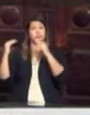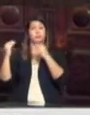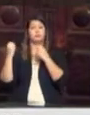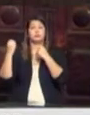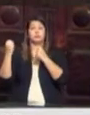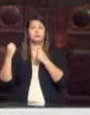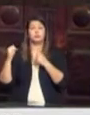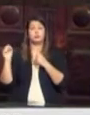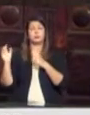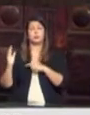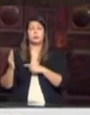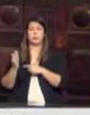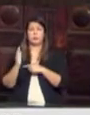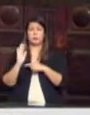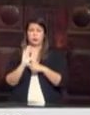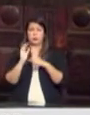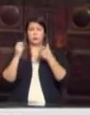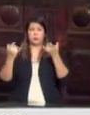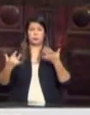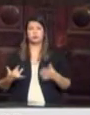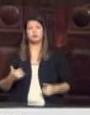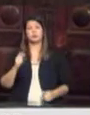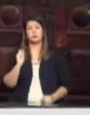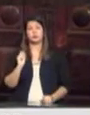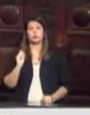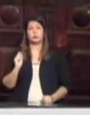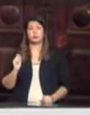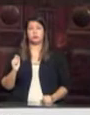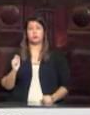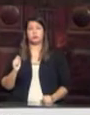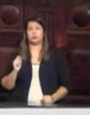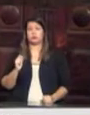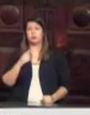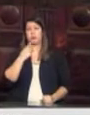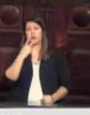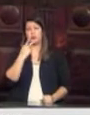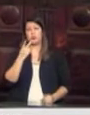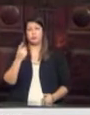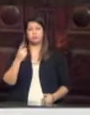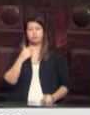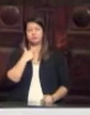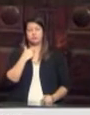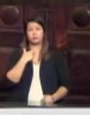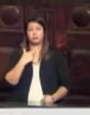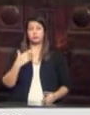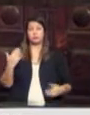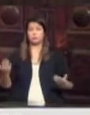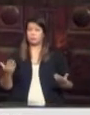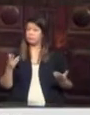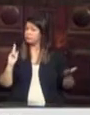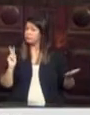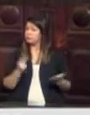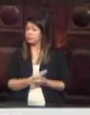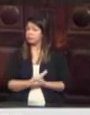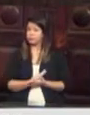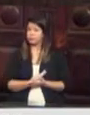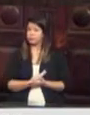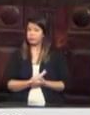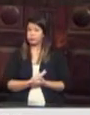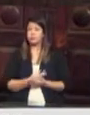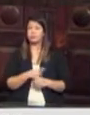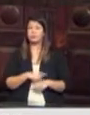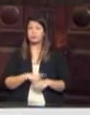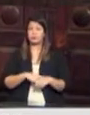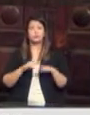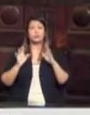se defendeu dizendo que era constitucional. A essa altura, quando eu arguí a inconstitucionalidade,